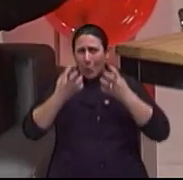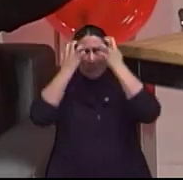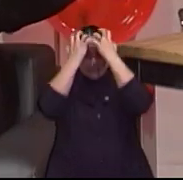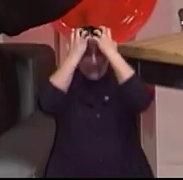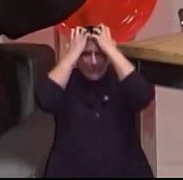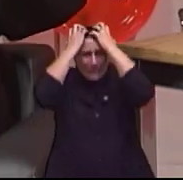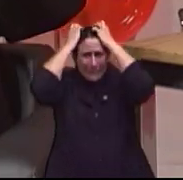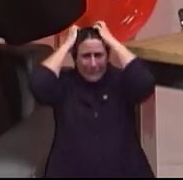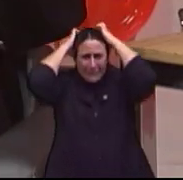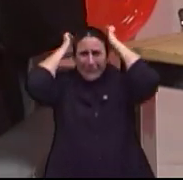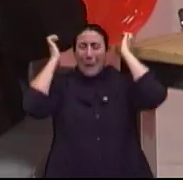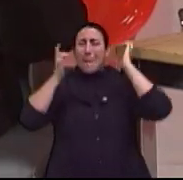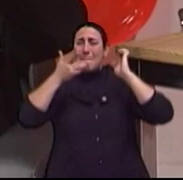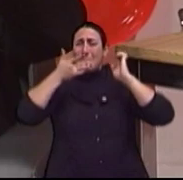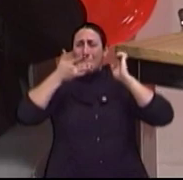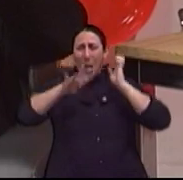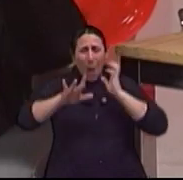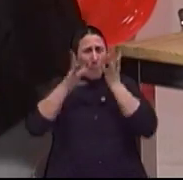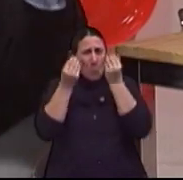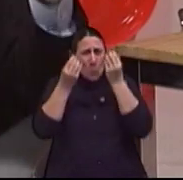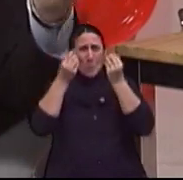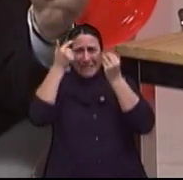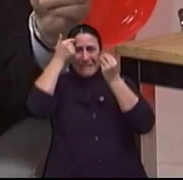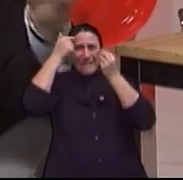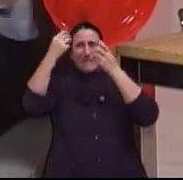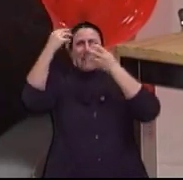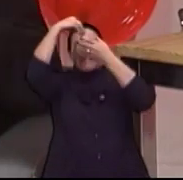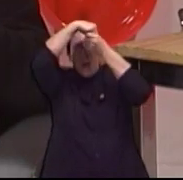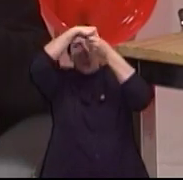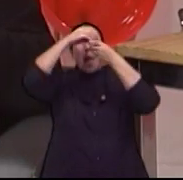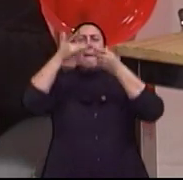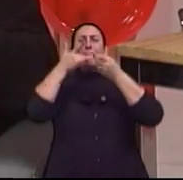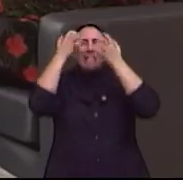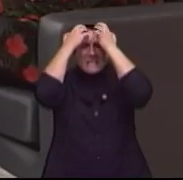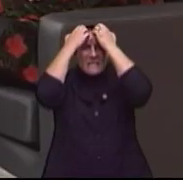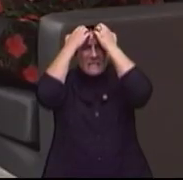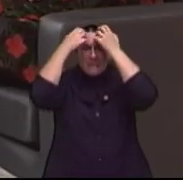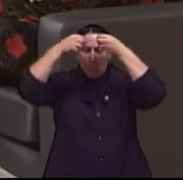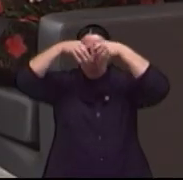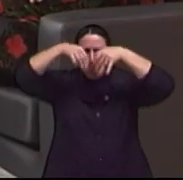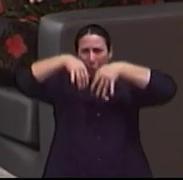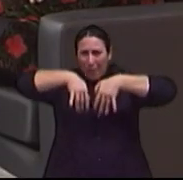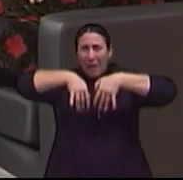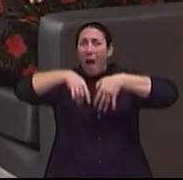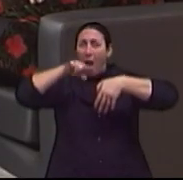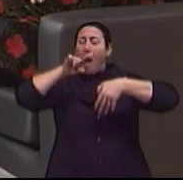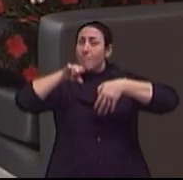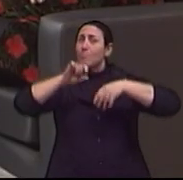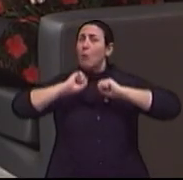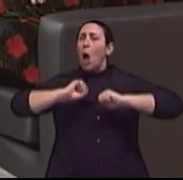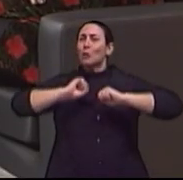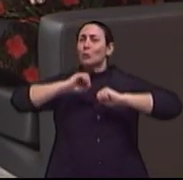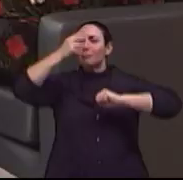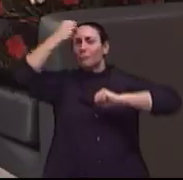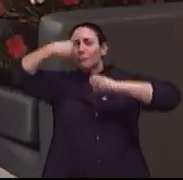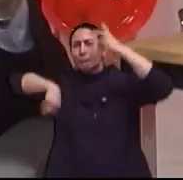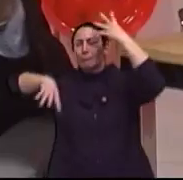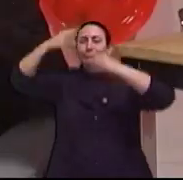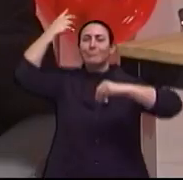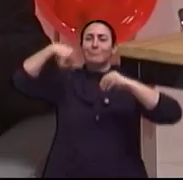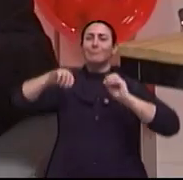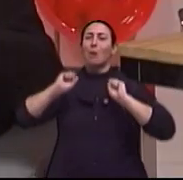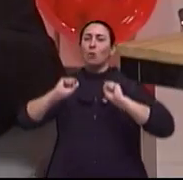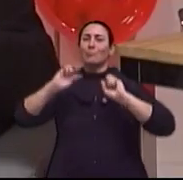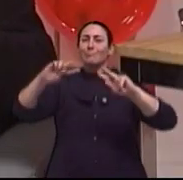mor queda isso é um fator de risco Ah OK outra situação Isabel Uhum Então esses